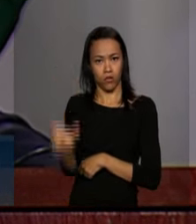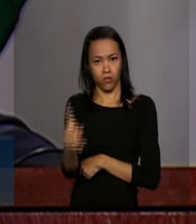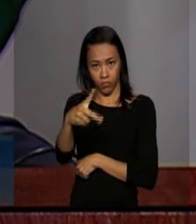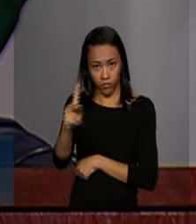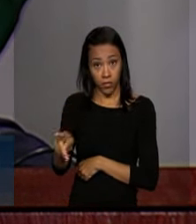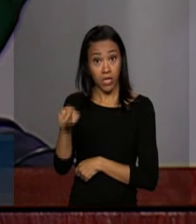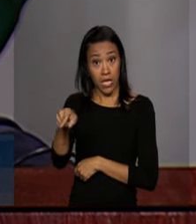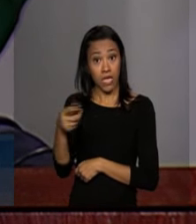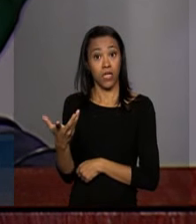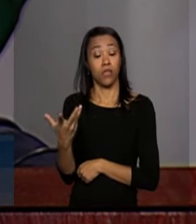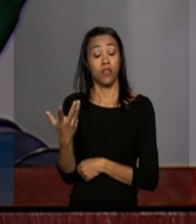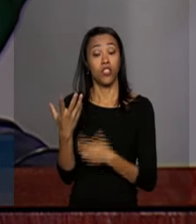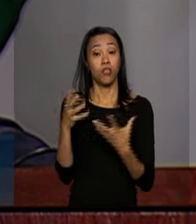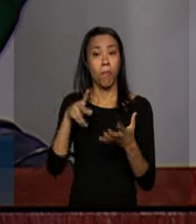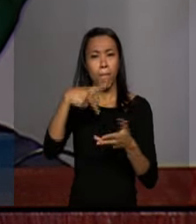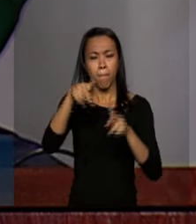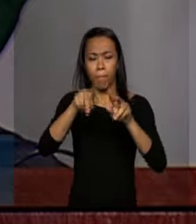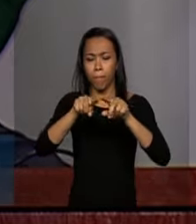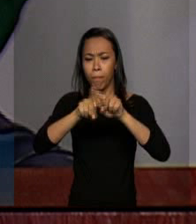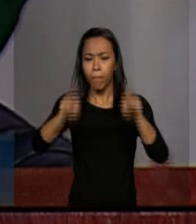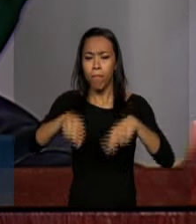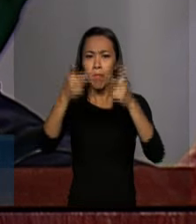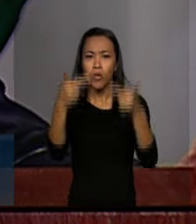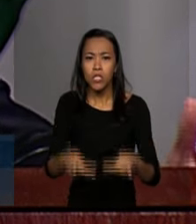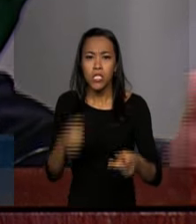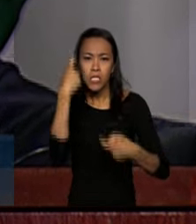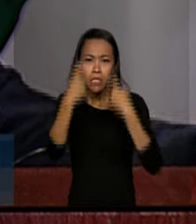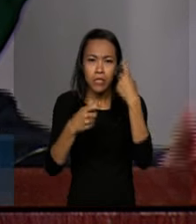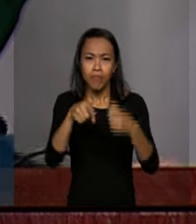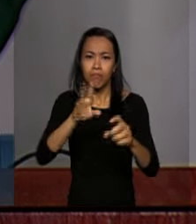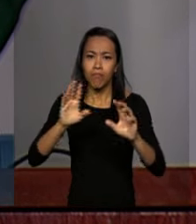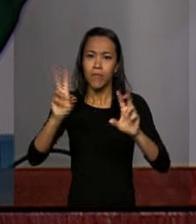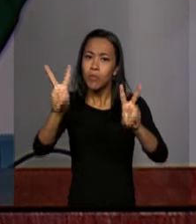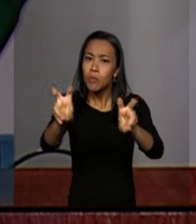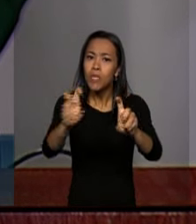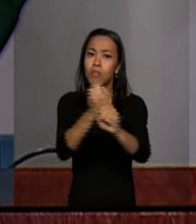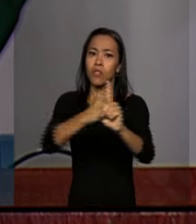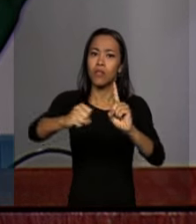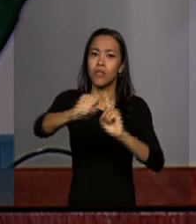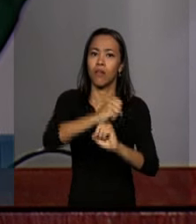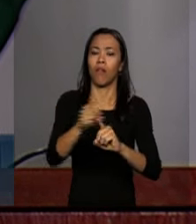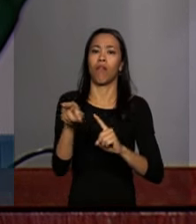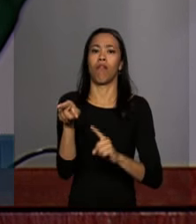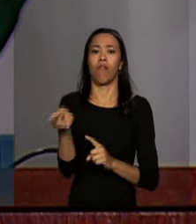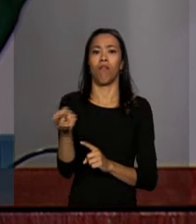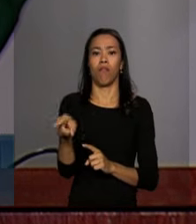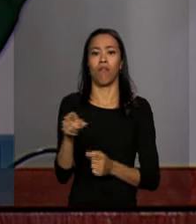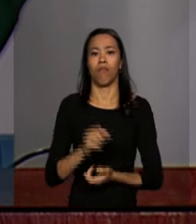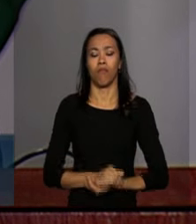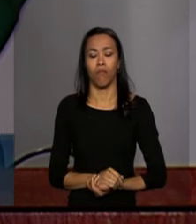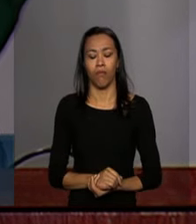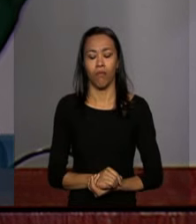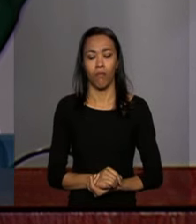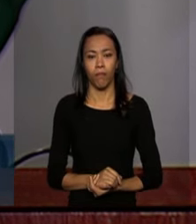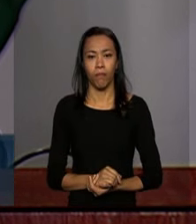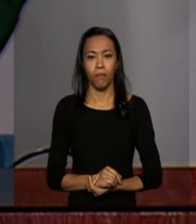abraçar projetos com alto valor social, como o da preparação de professores de inglês no estado do Tocantins.